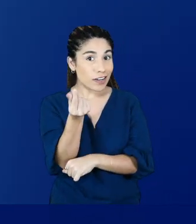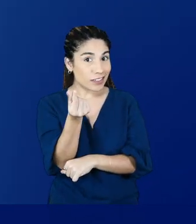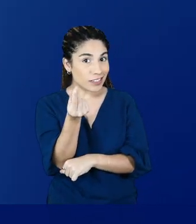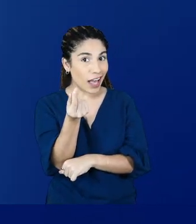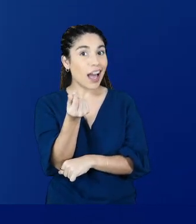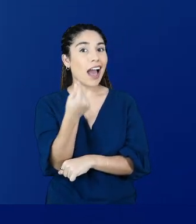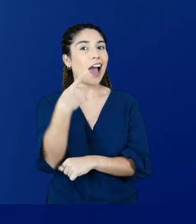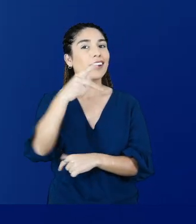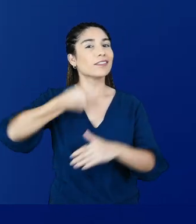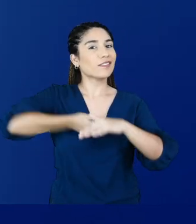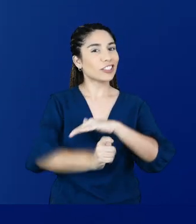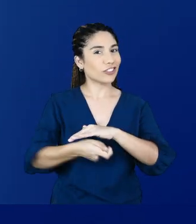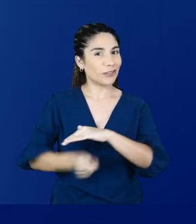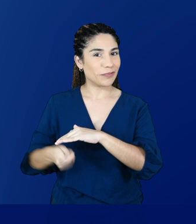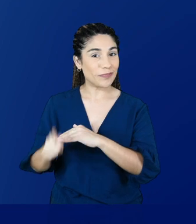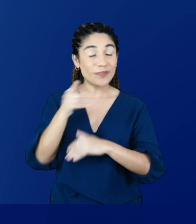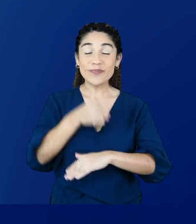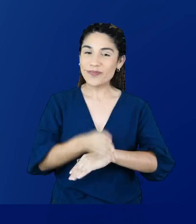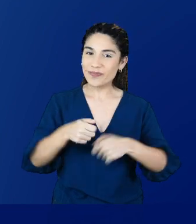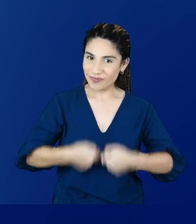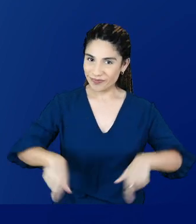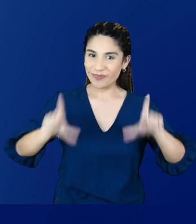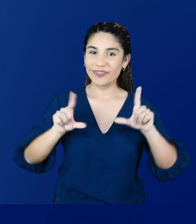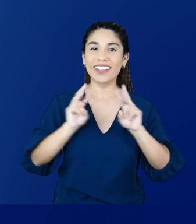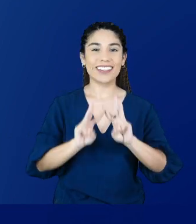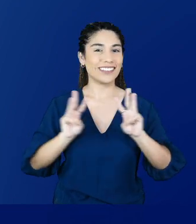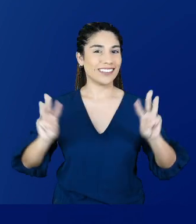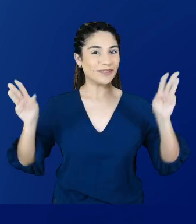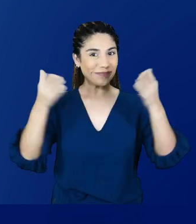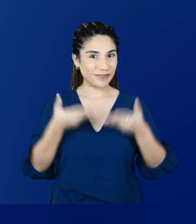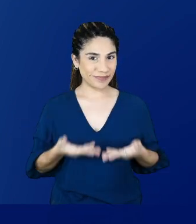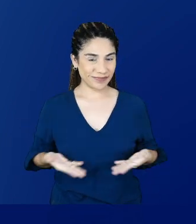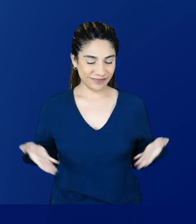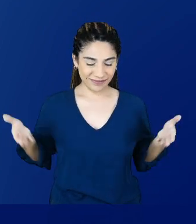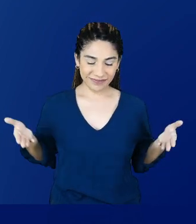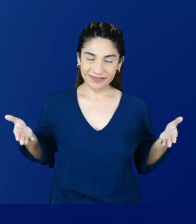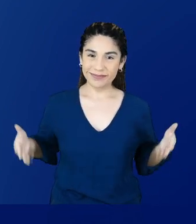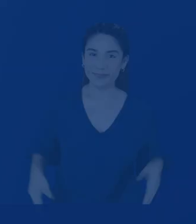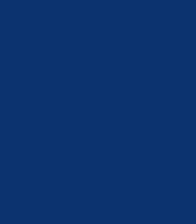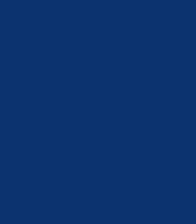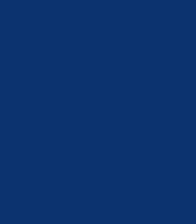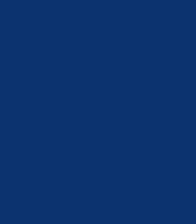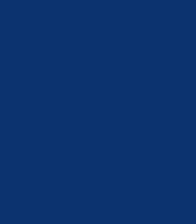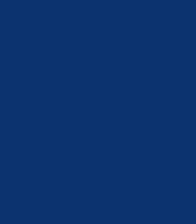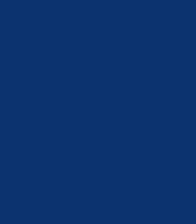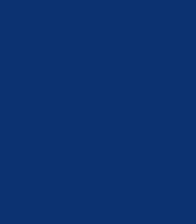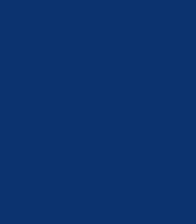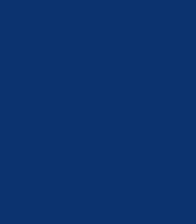investimentos, acesse edu.b3.com.br.